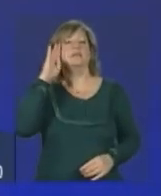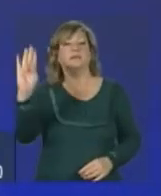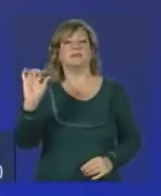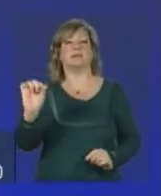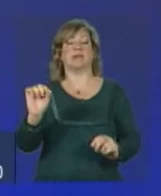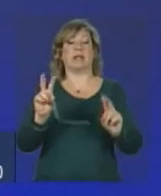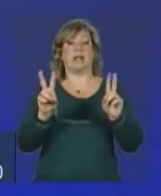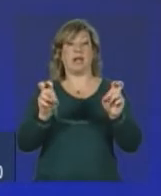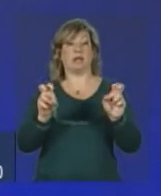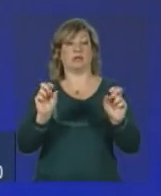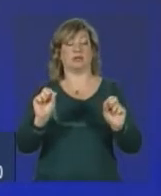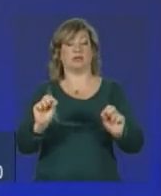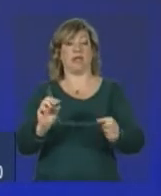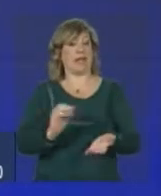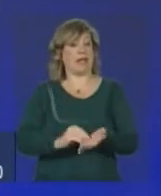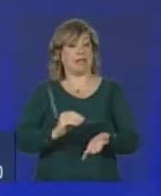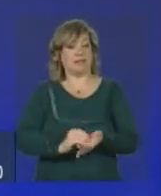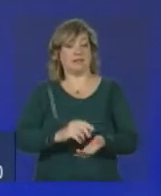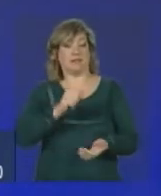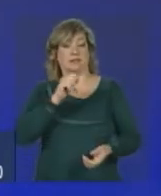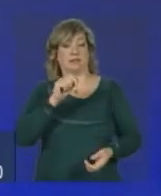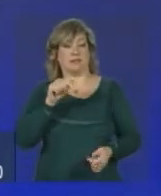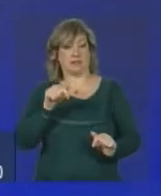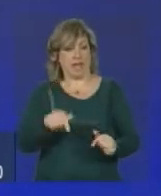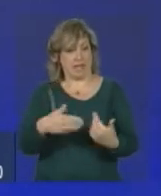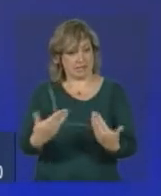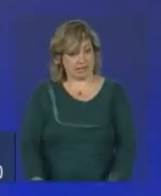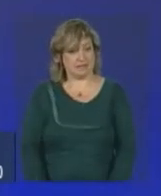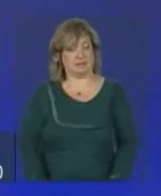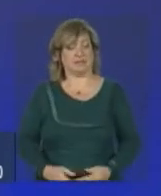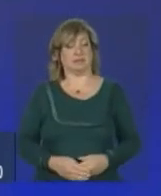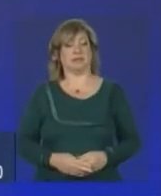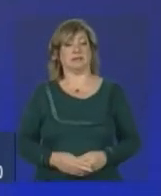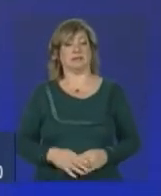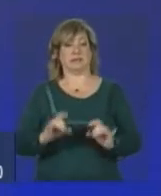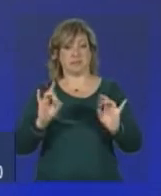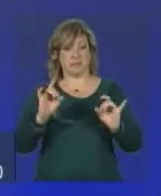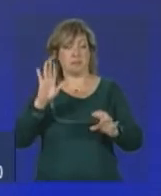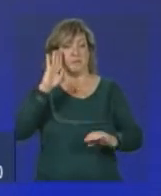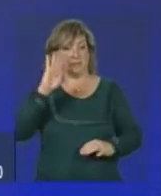também que ainda nesse aspecto específico,